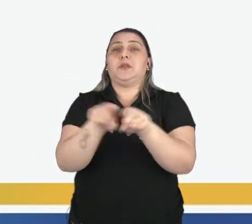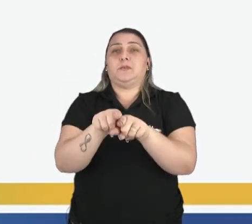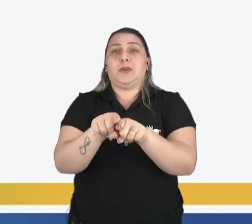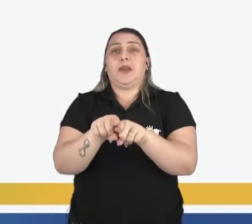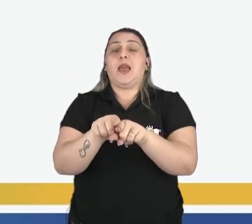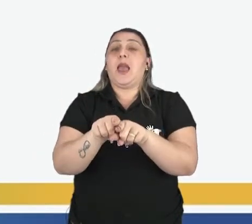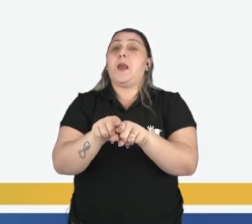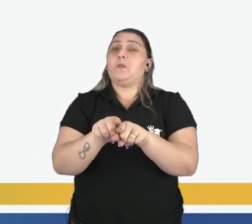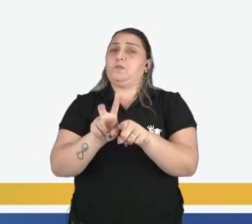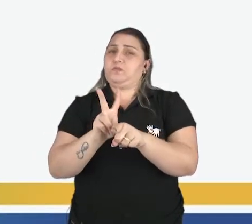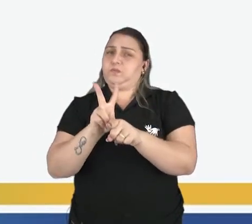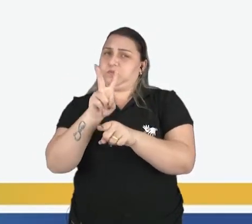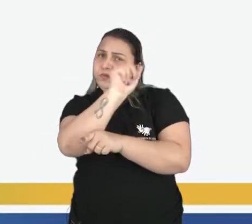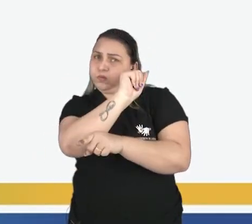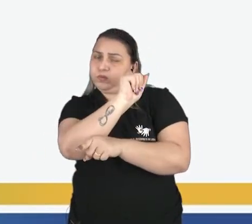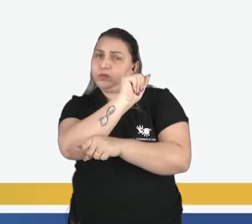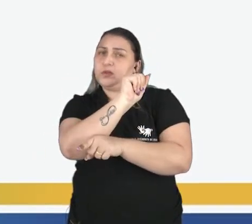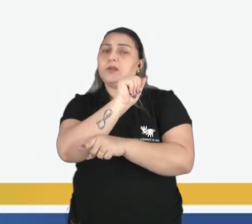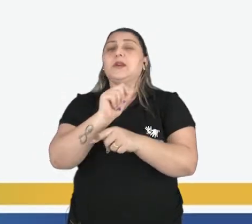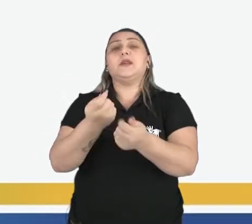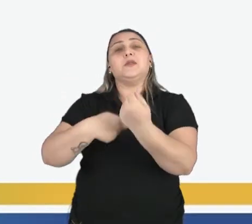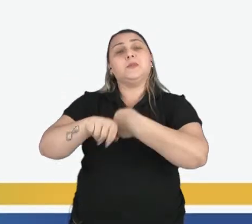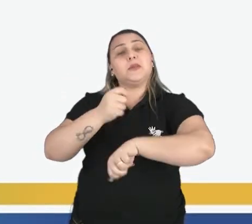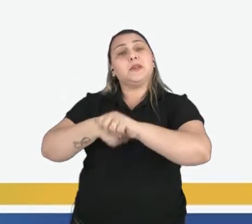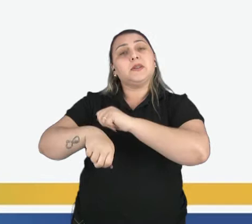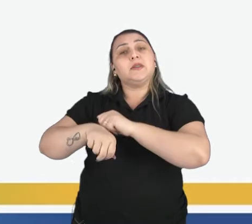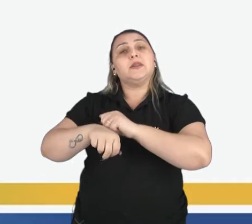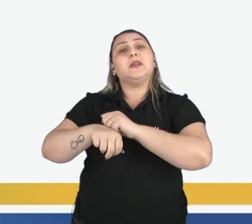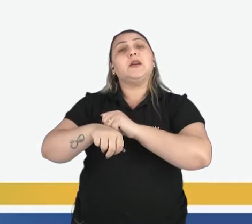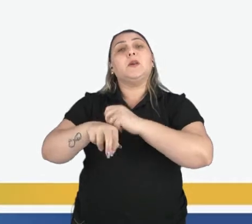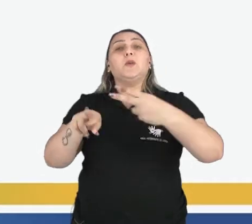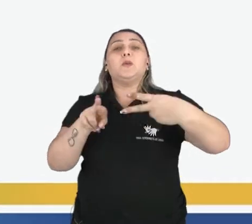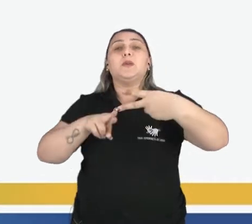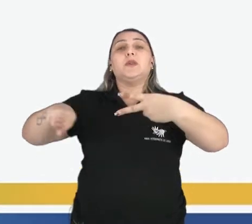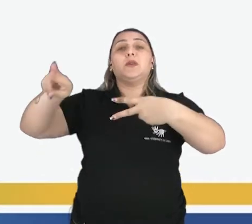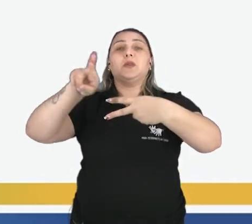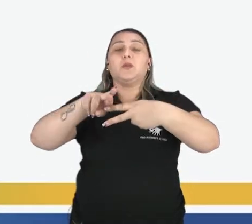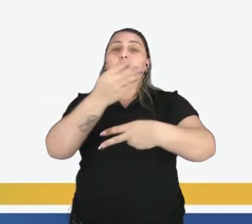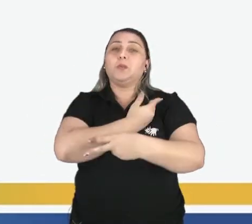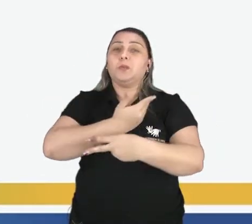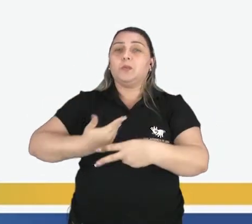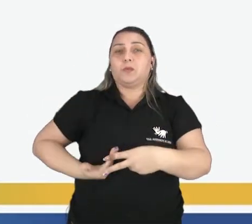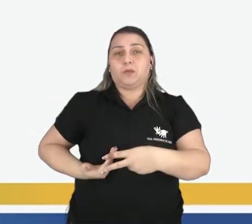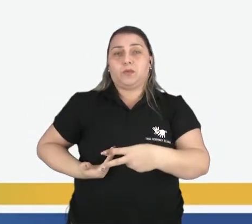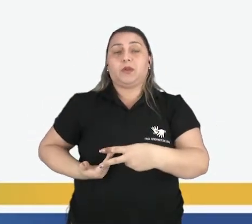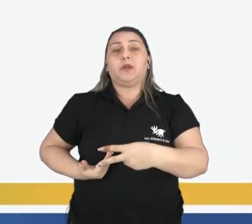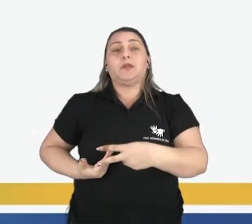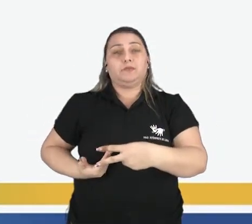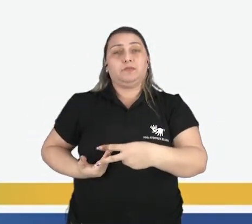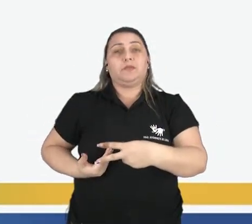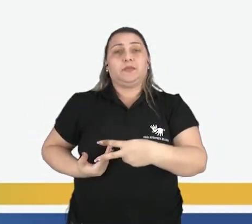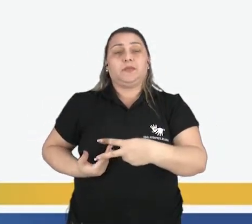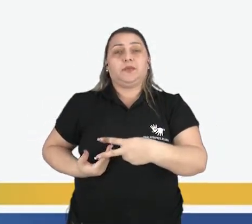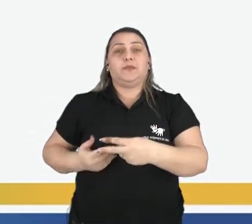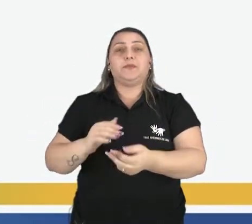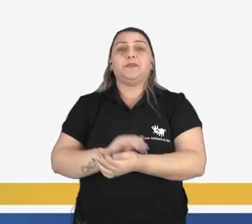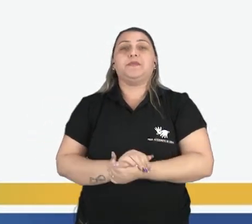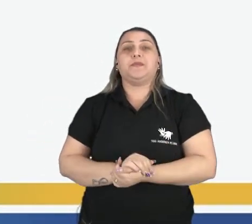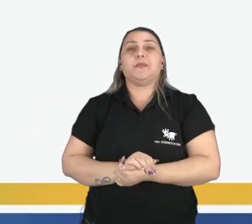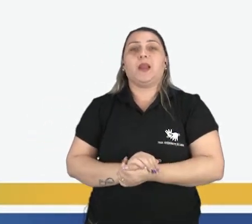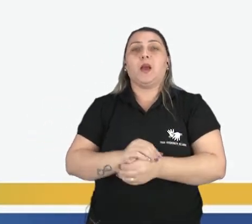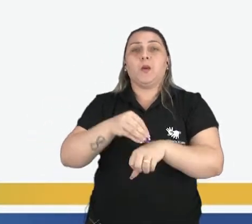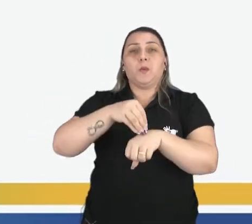concentração de poder. Má administração dos recursos, principalmente público, e aí a gente leva em consideração a questão